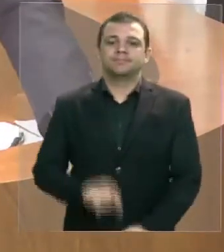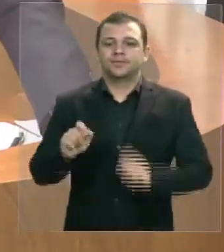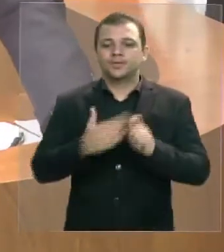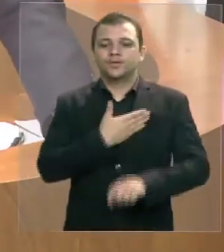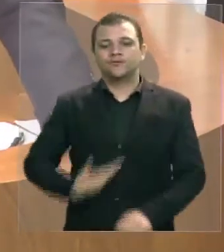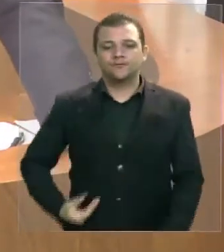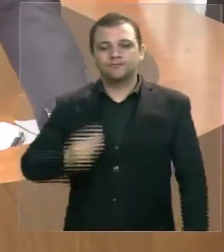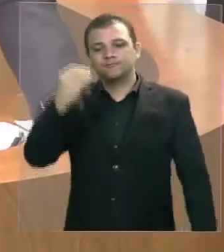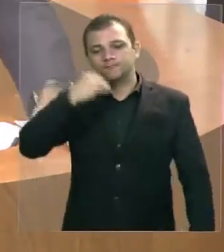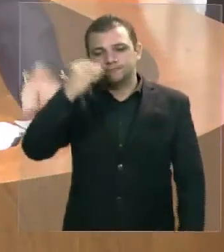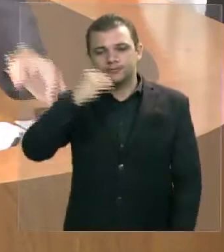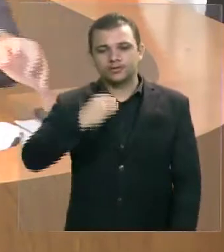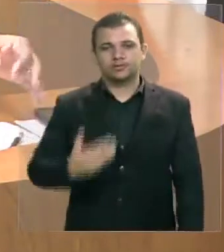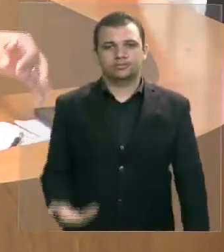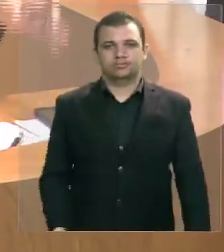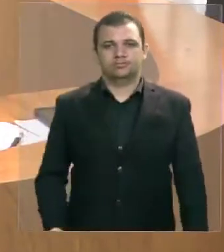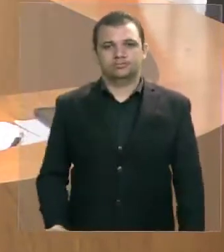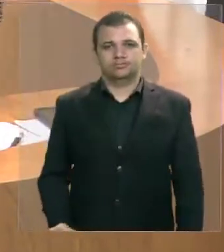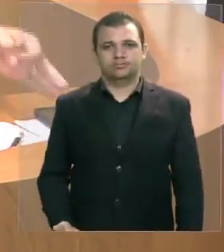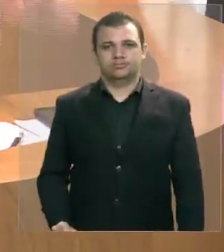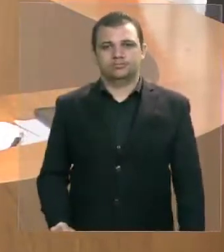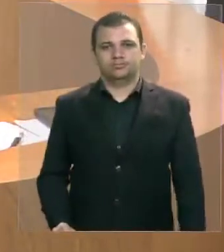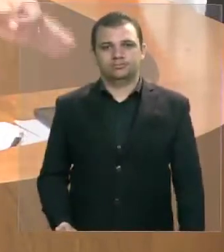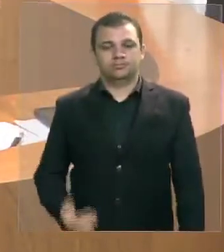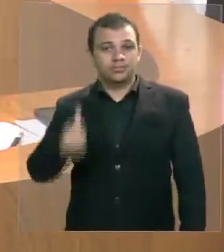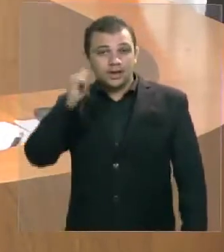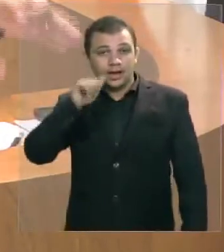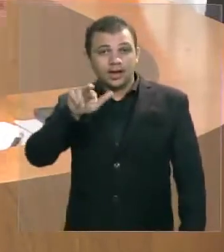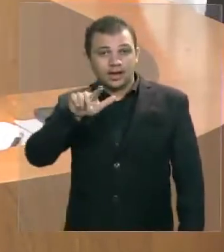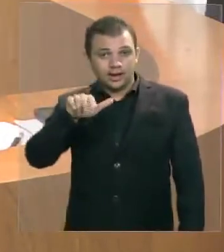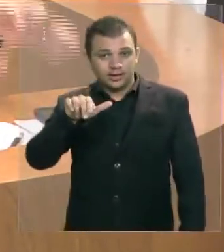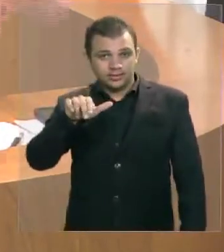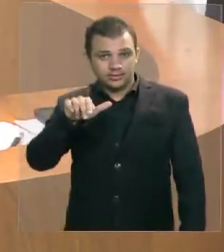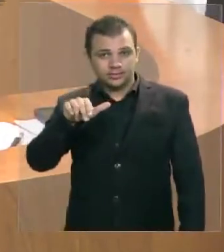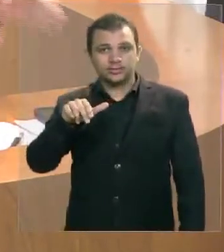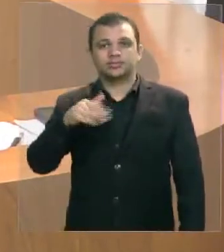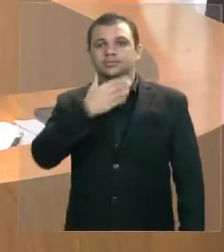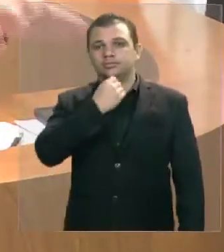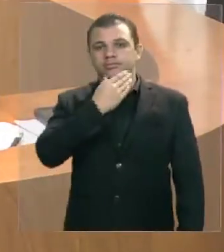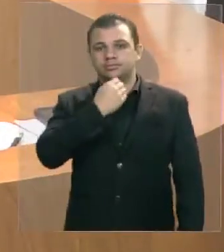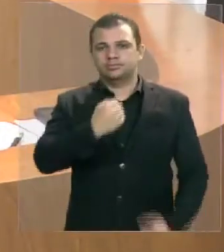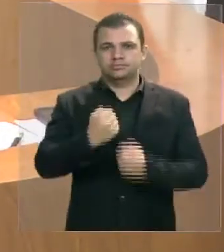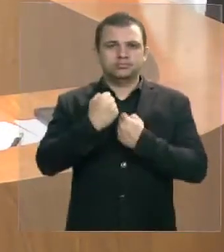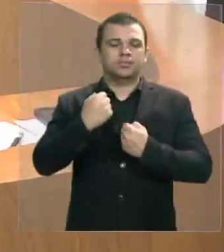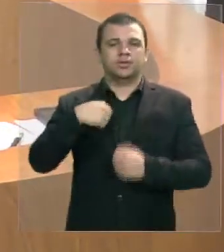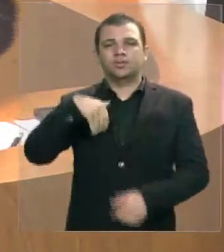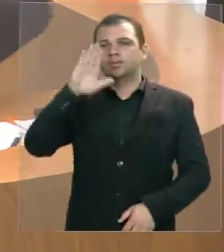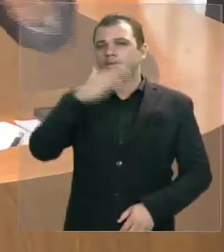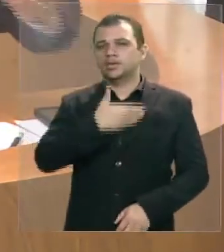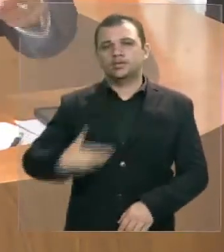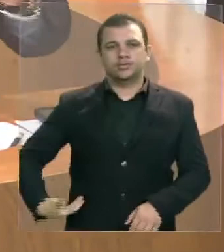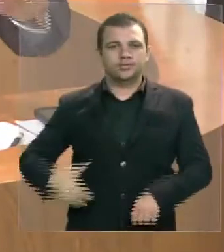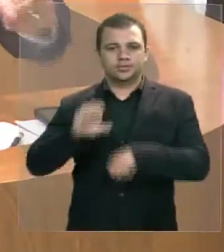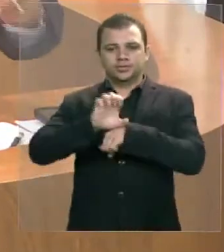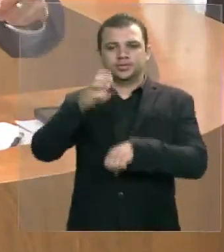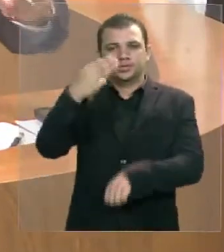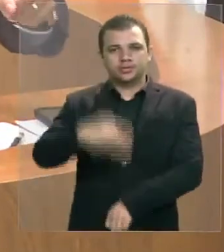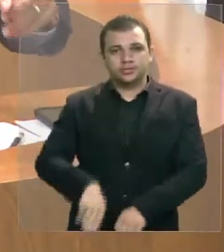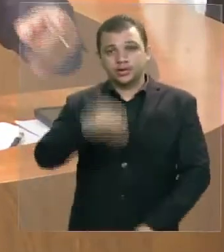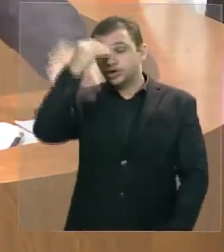fraco. A irmã do todo-poderoso do governo do Estado do Maranhão desiste